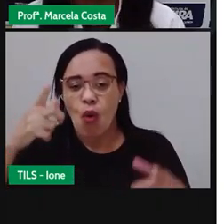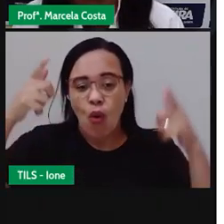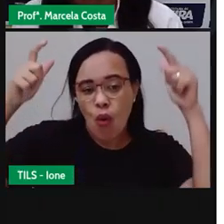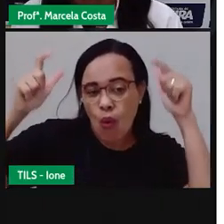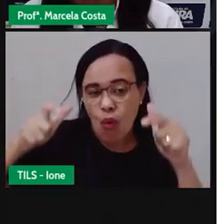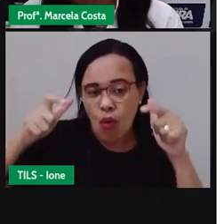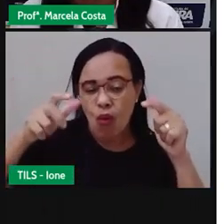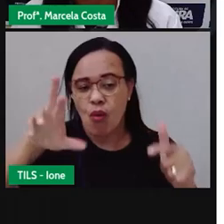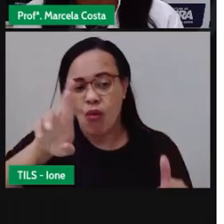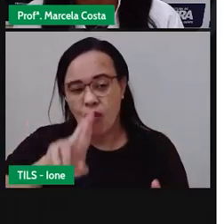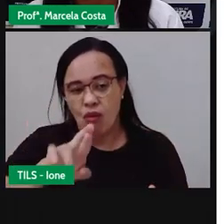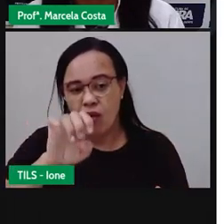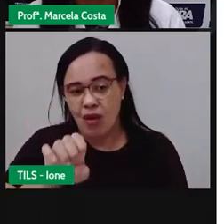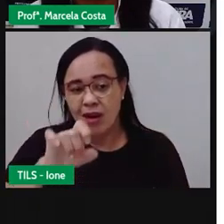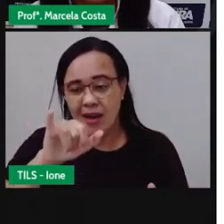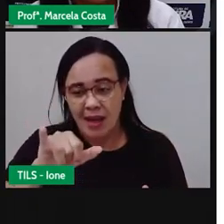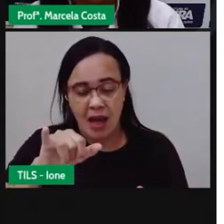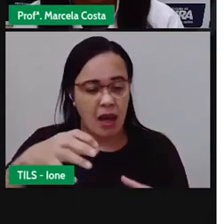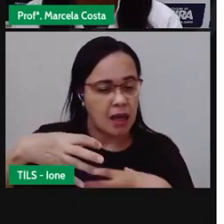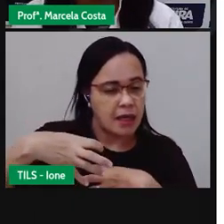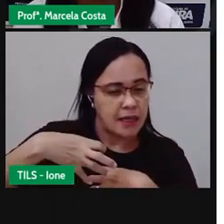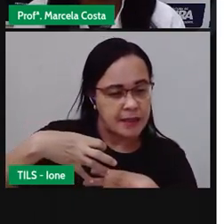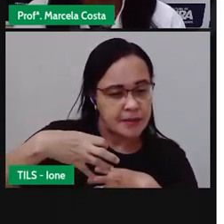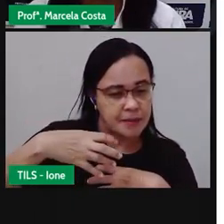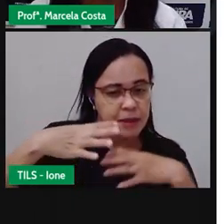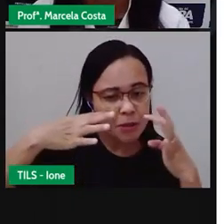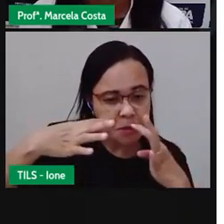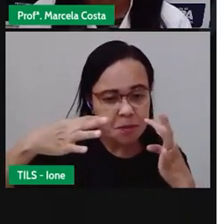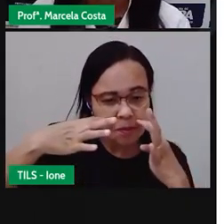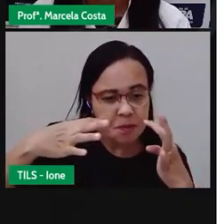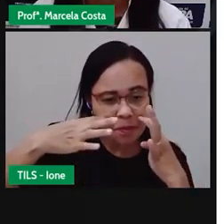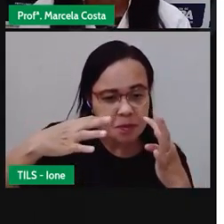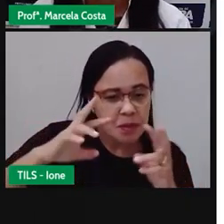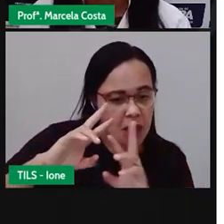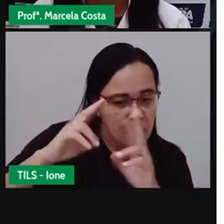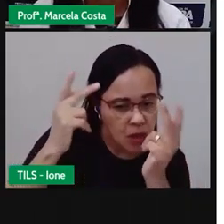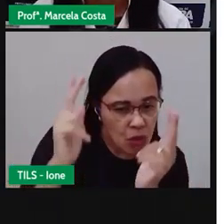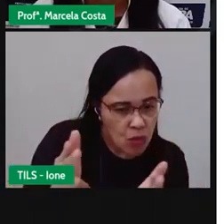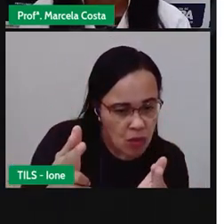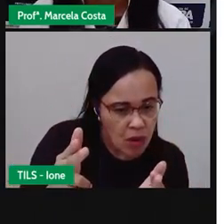o som produzido pela letra rei é o mesmo ou é diferente?